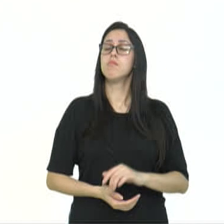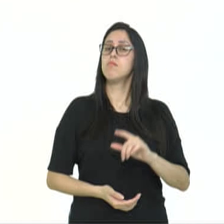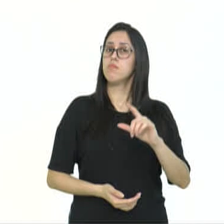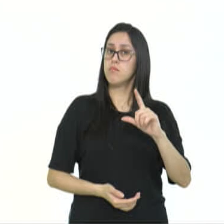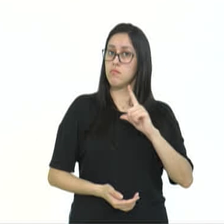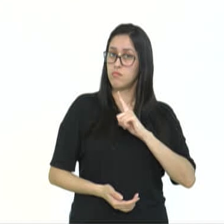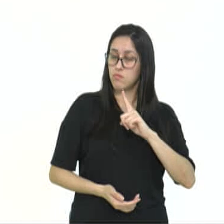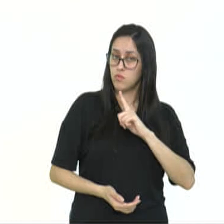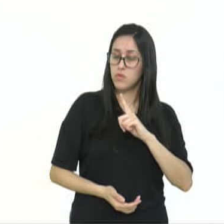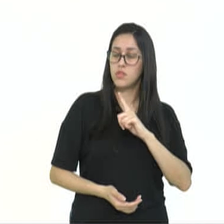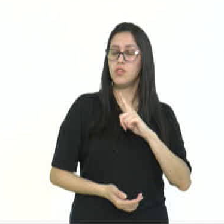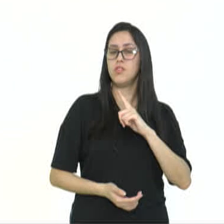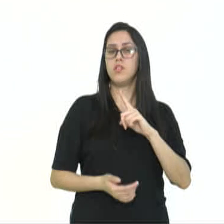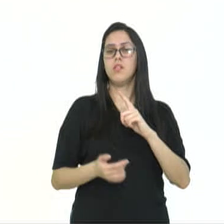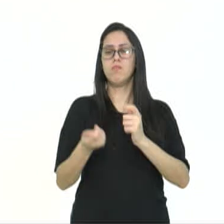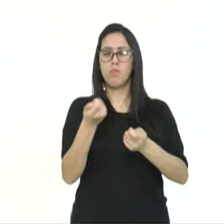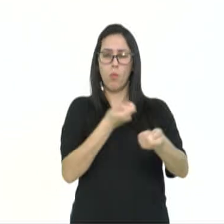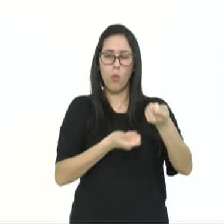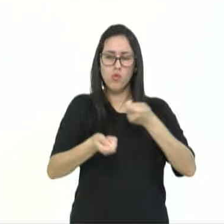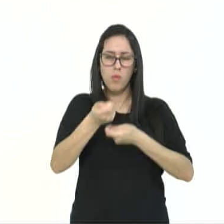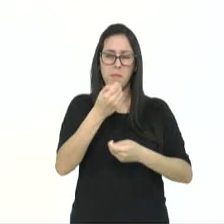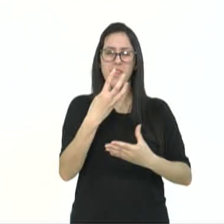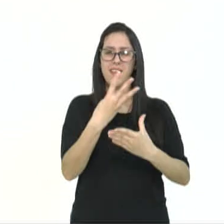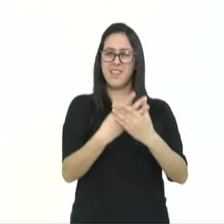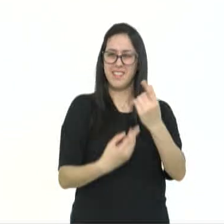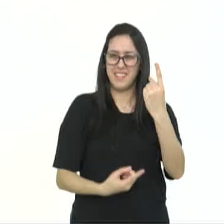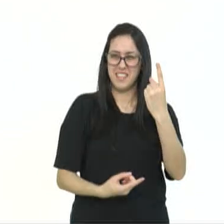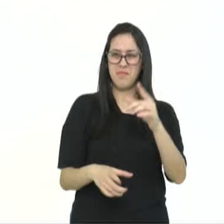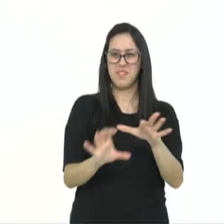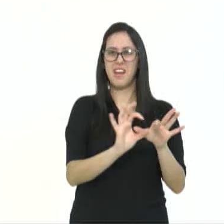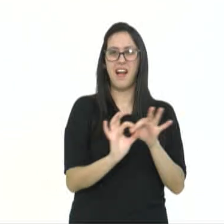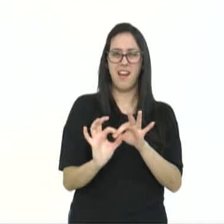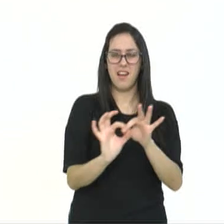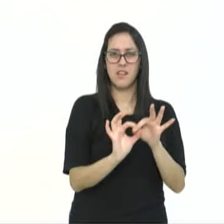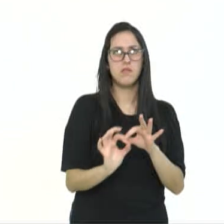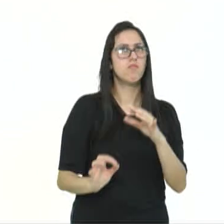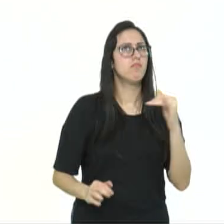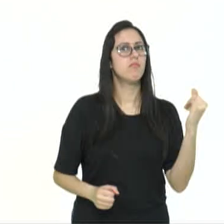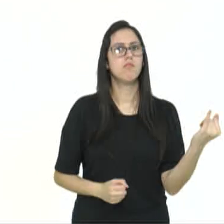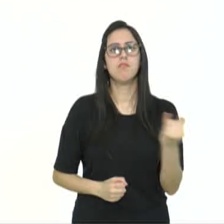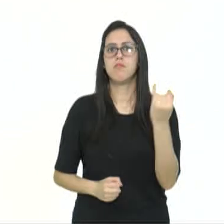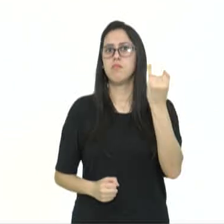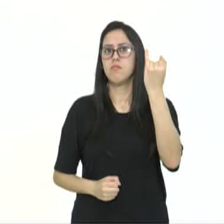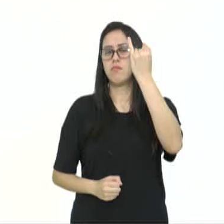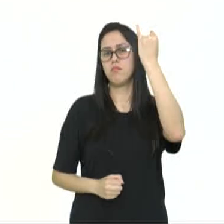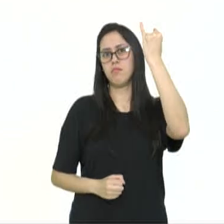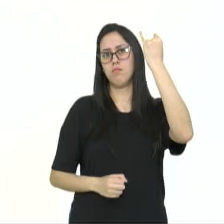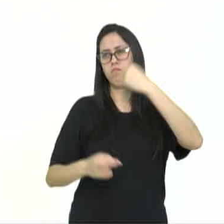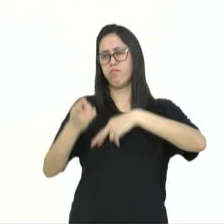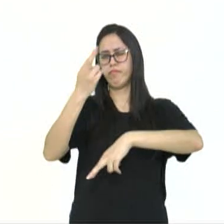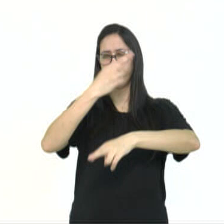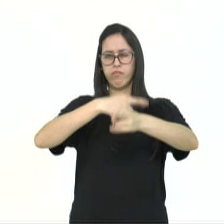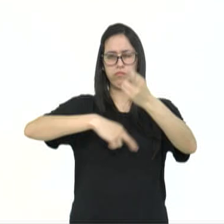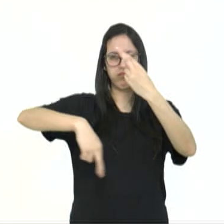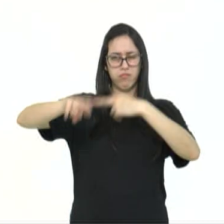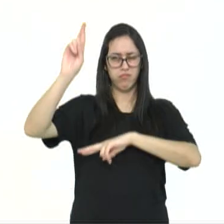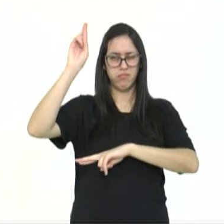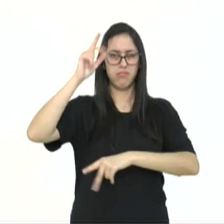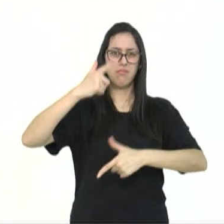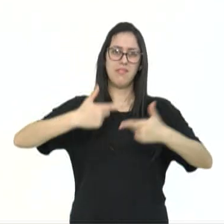da Tríplice Aliança acabou se mostrando muito importante para essa reviravolta na